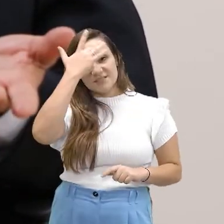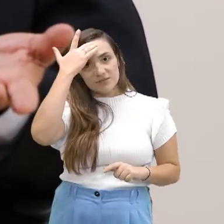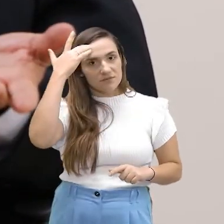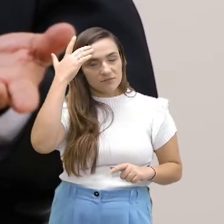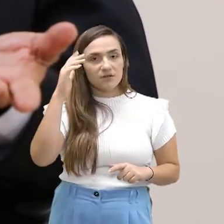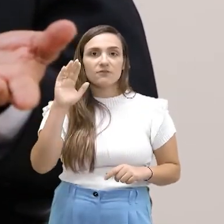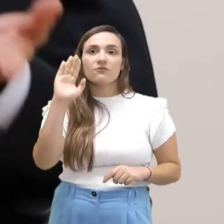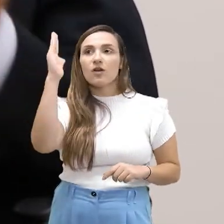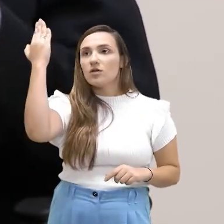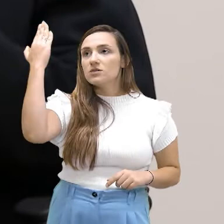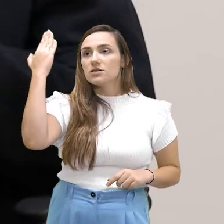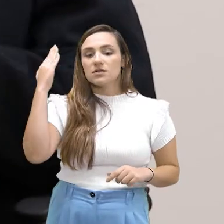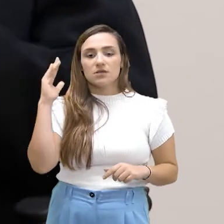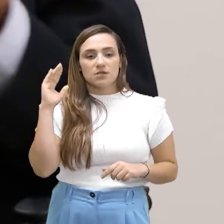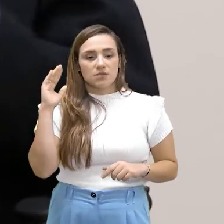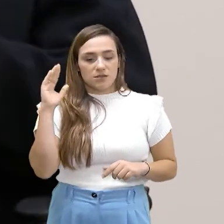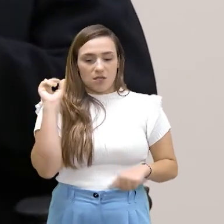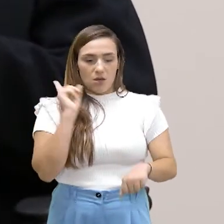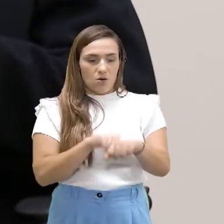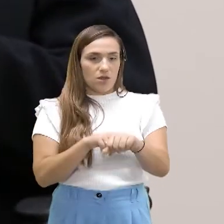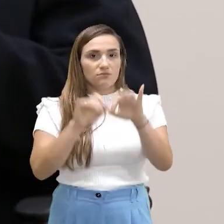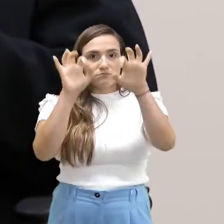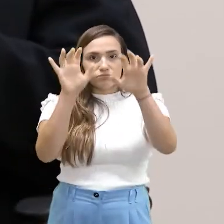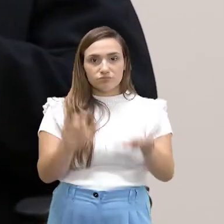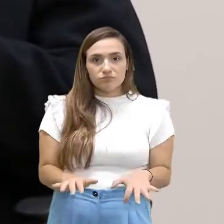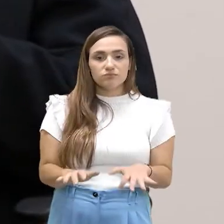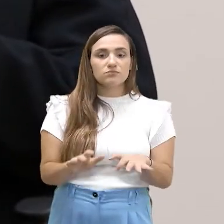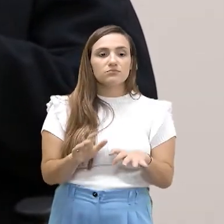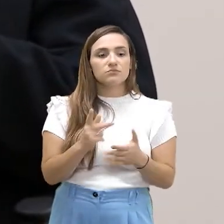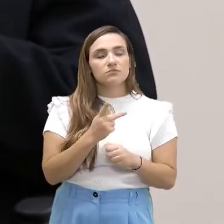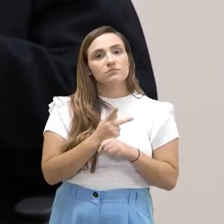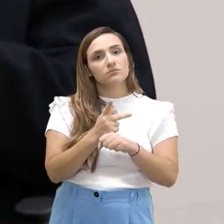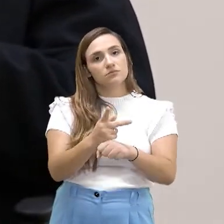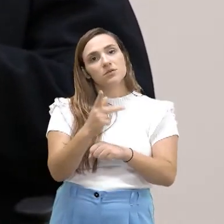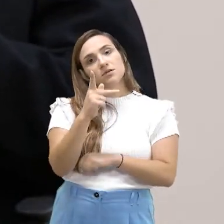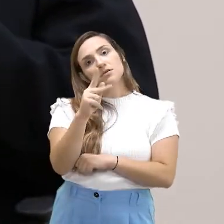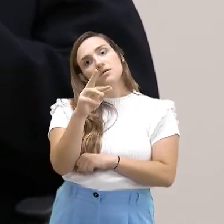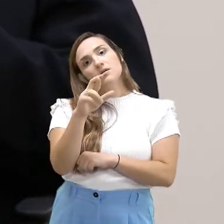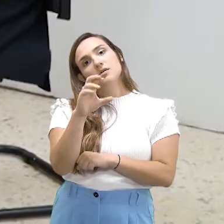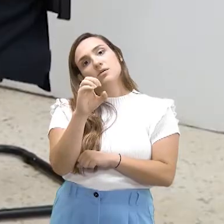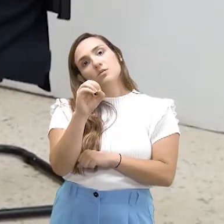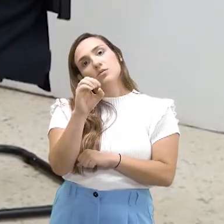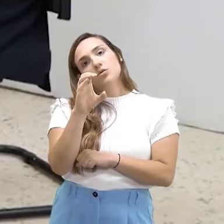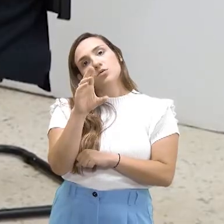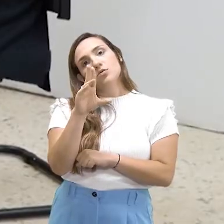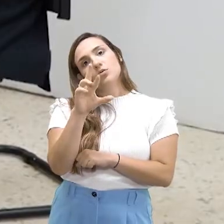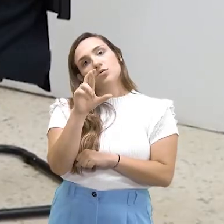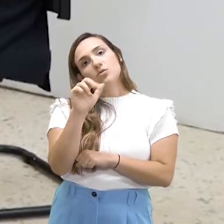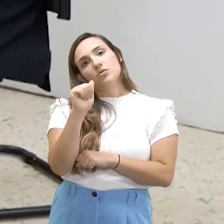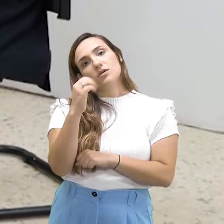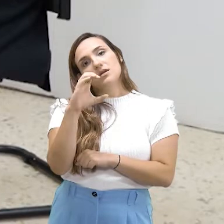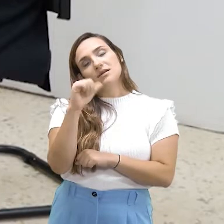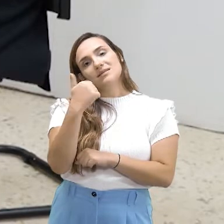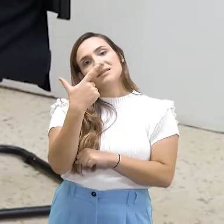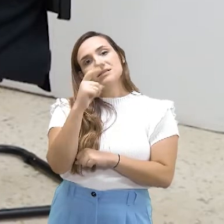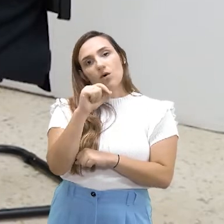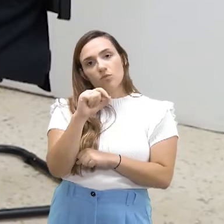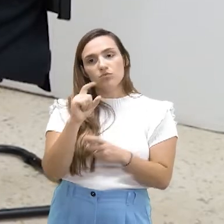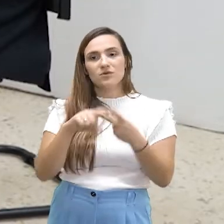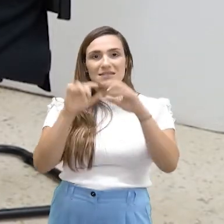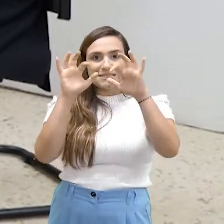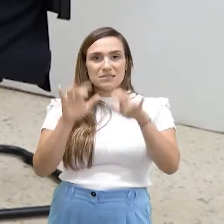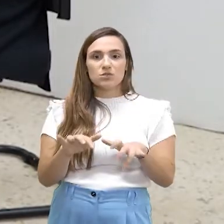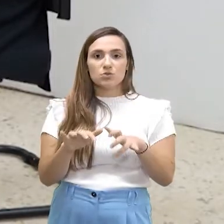fraude. Fraude na lavratura, por exemplo, da procuração, com procurações